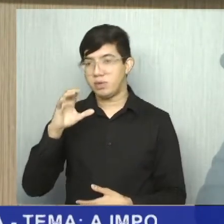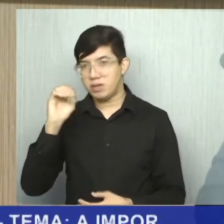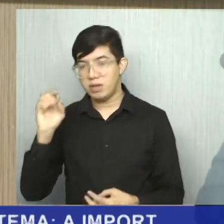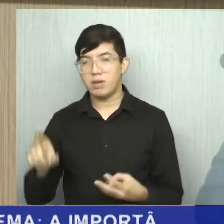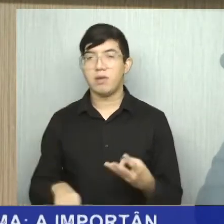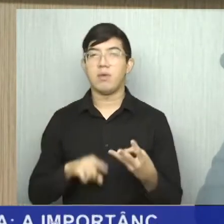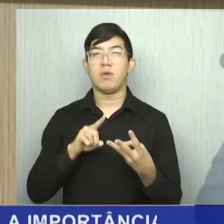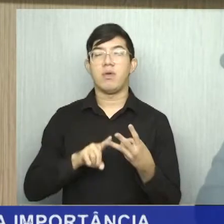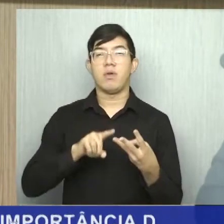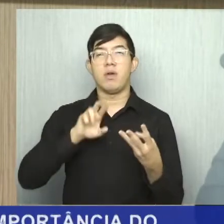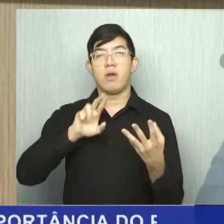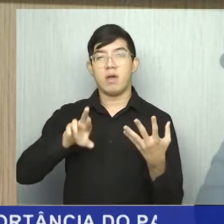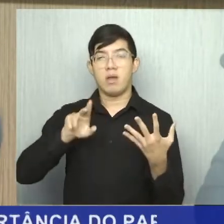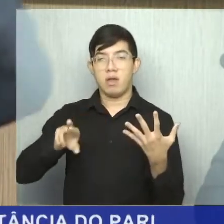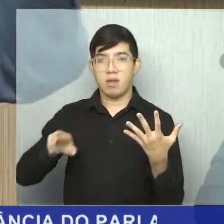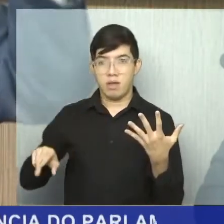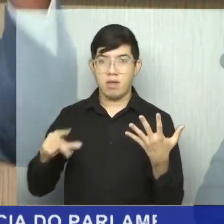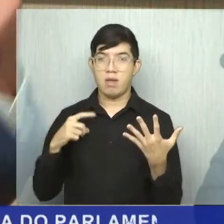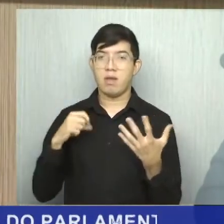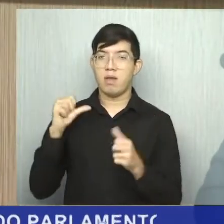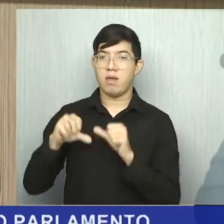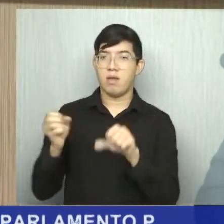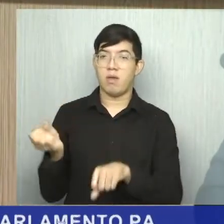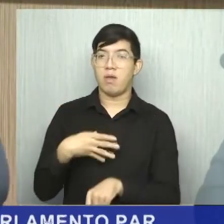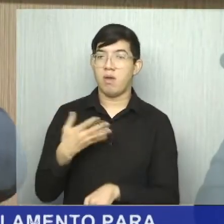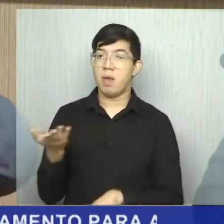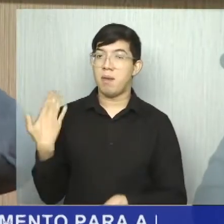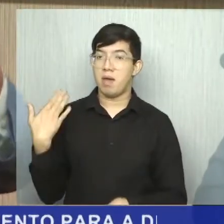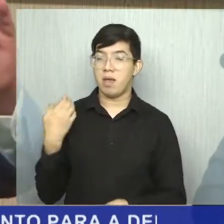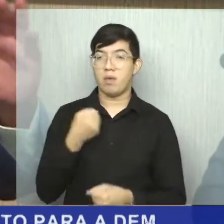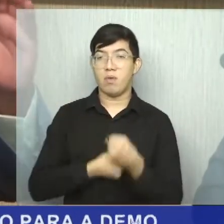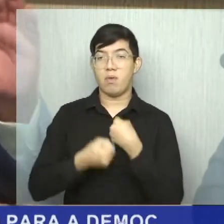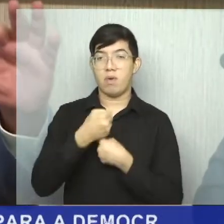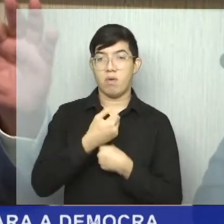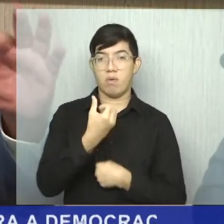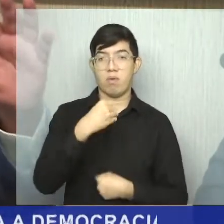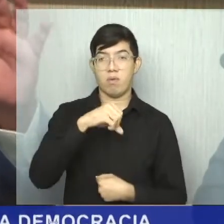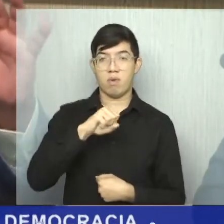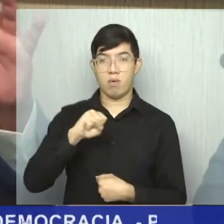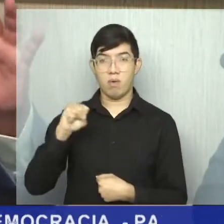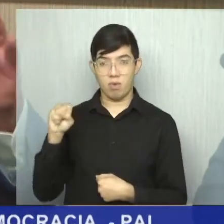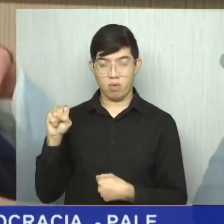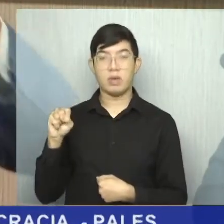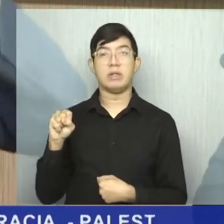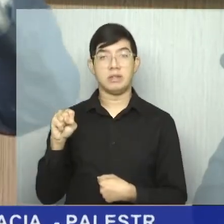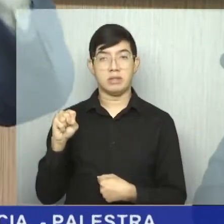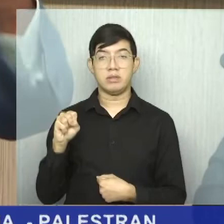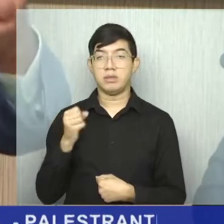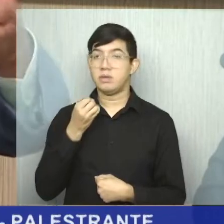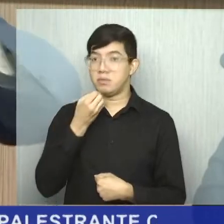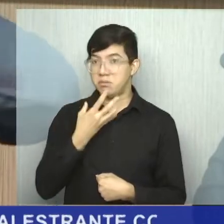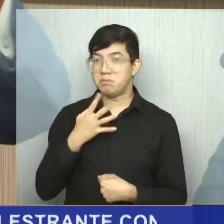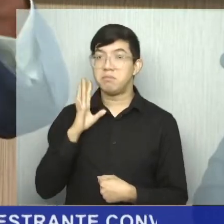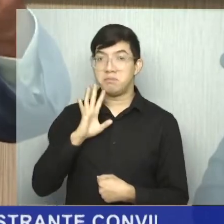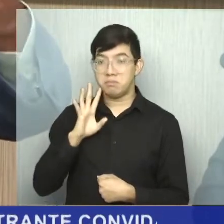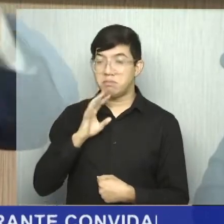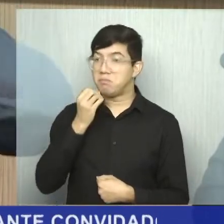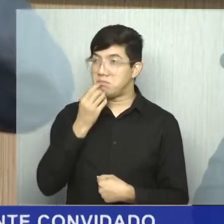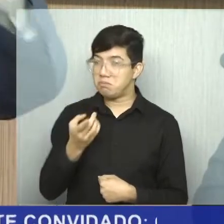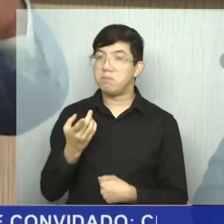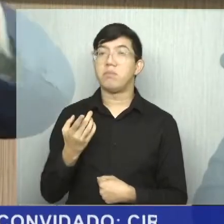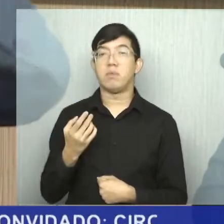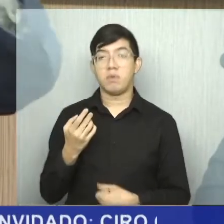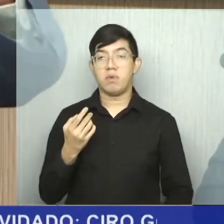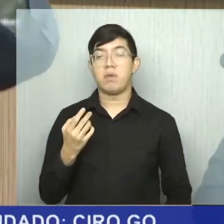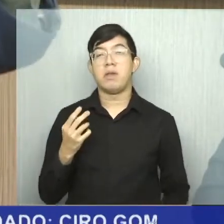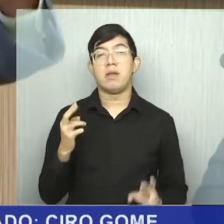uma coisa absolutamente moderna, inovadora, lá para 88. Então, é um capítulo muito fascinante, muito interessante, esperando um país chegar, né?